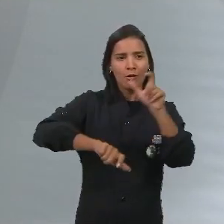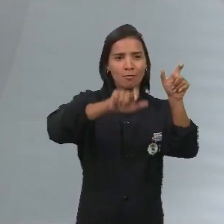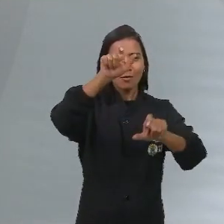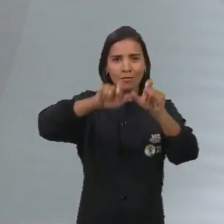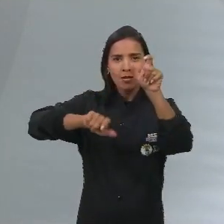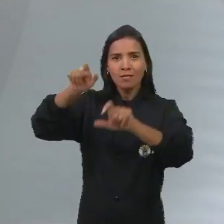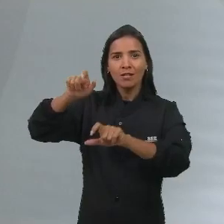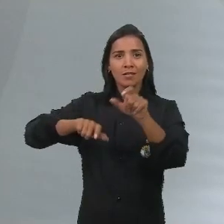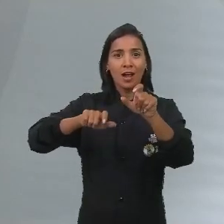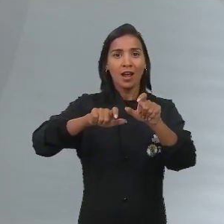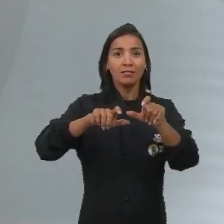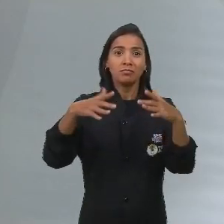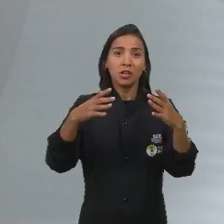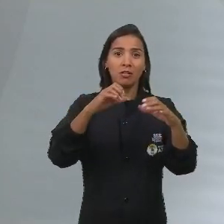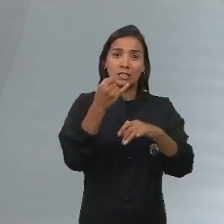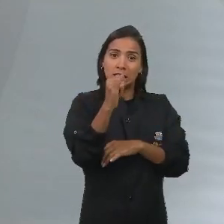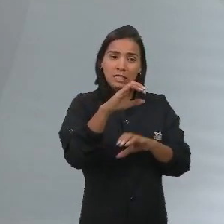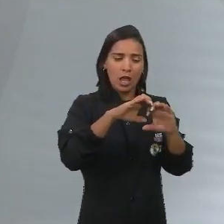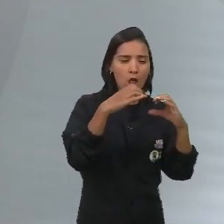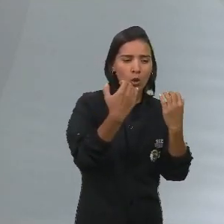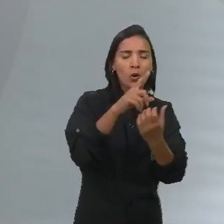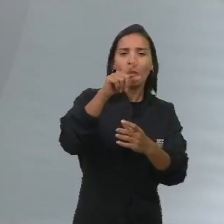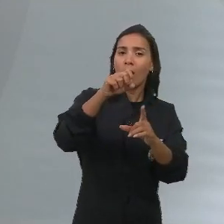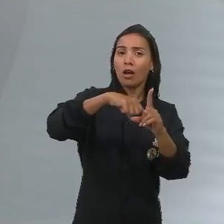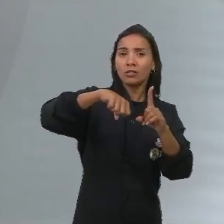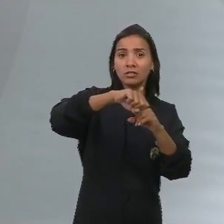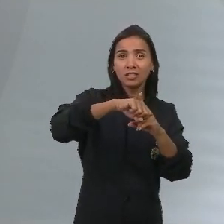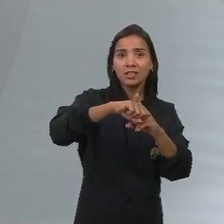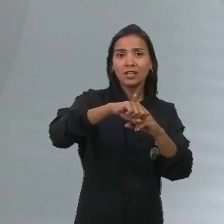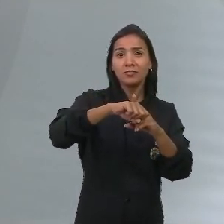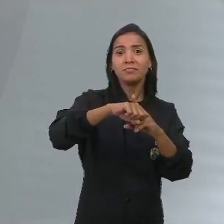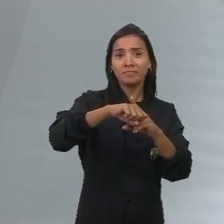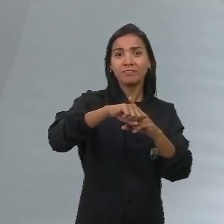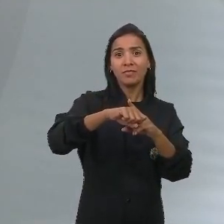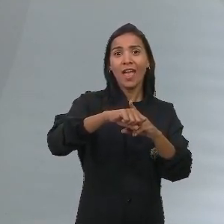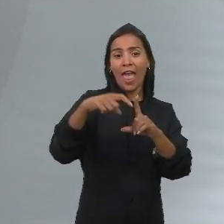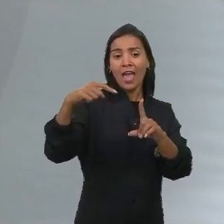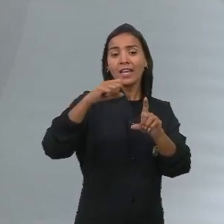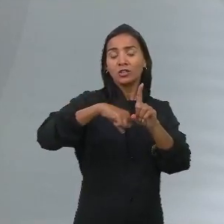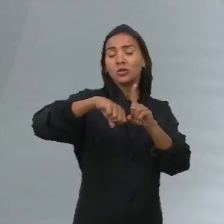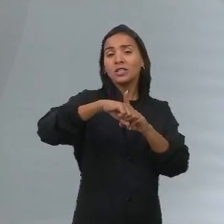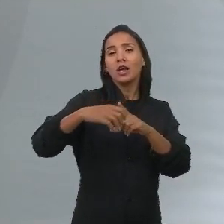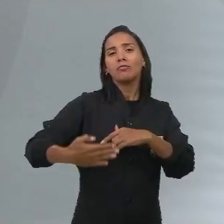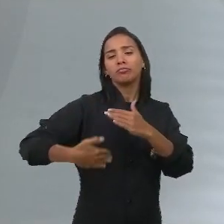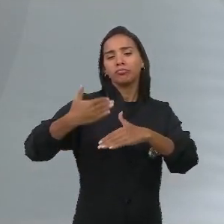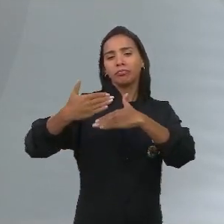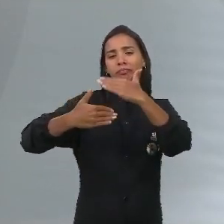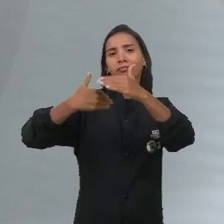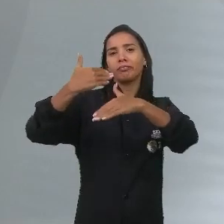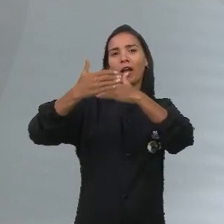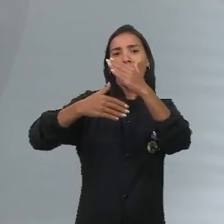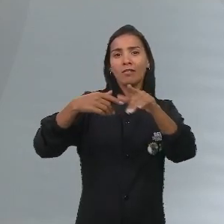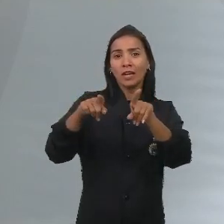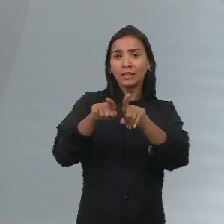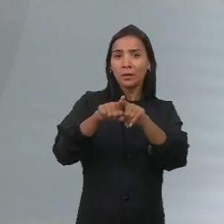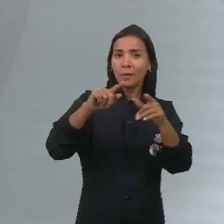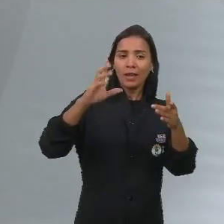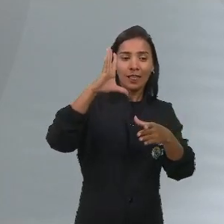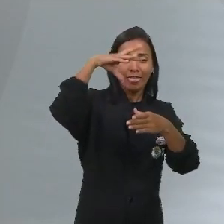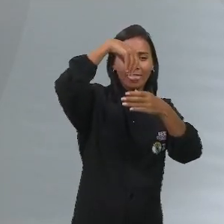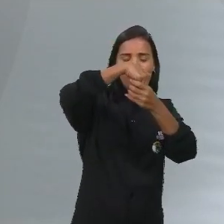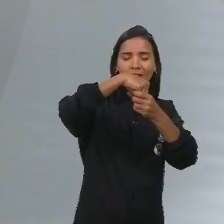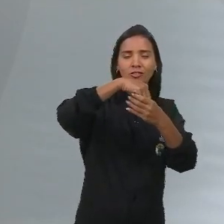estão em grupos formam uma sociedade Essa sociedade ela vai ser eh banhada por diversos saberes e esses